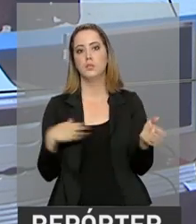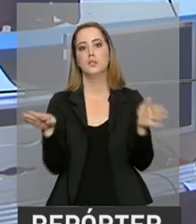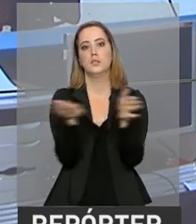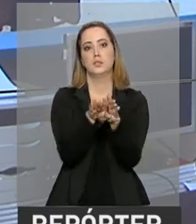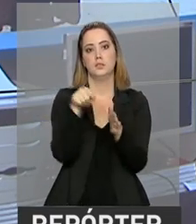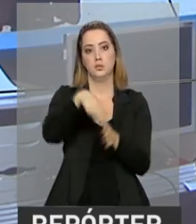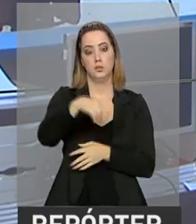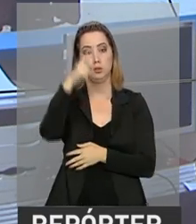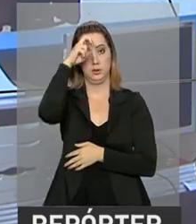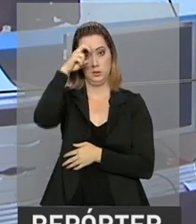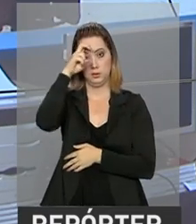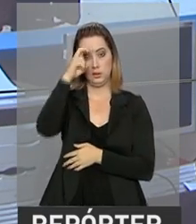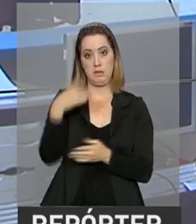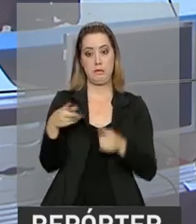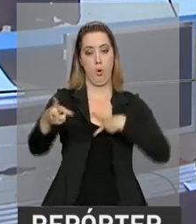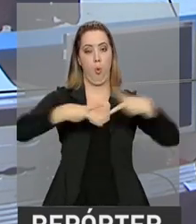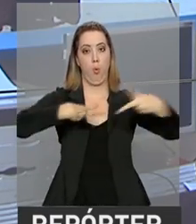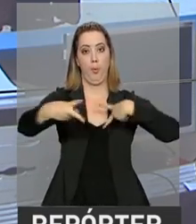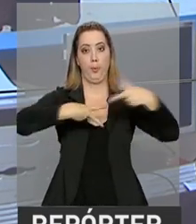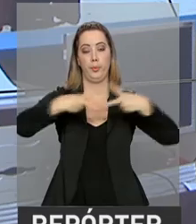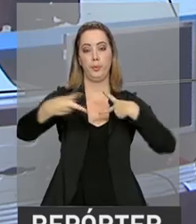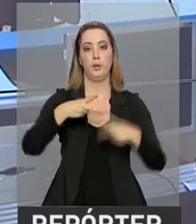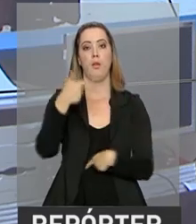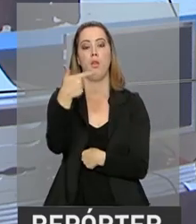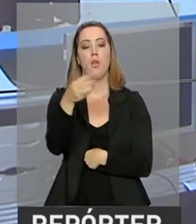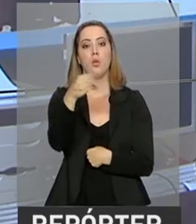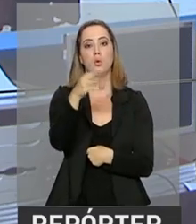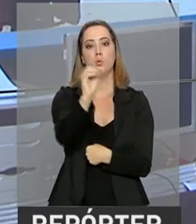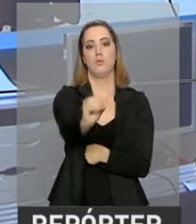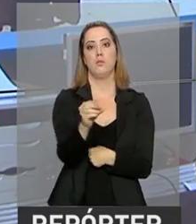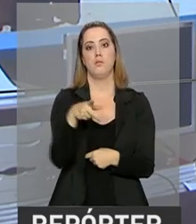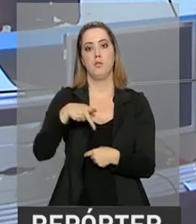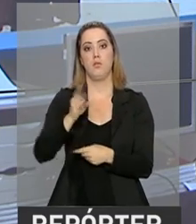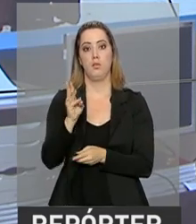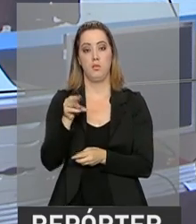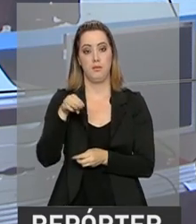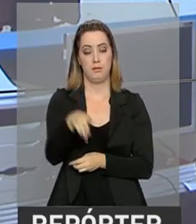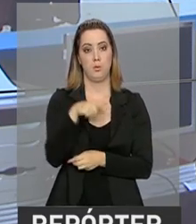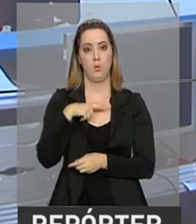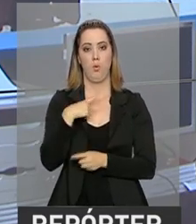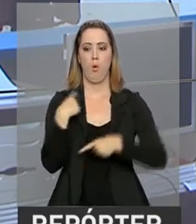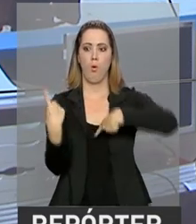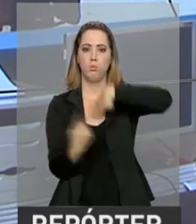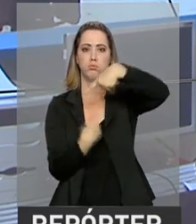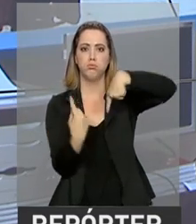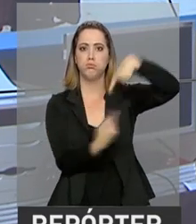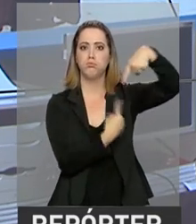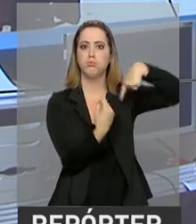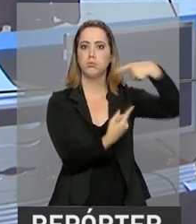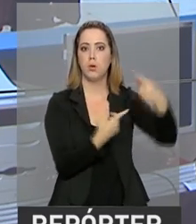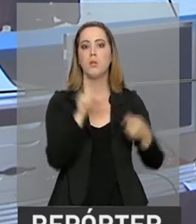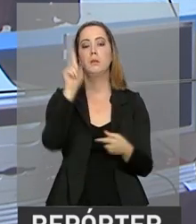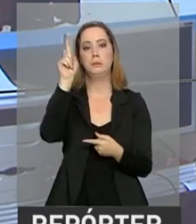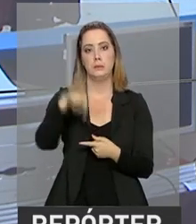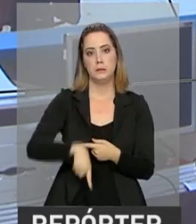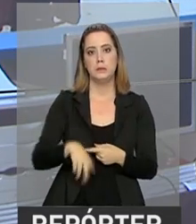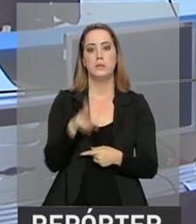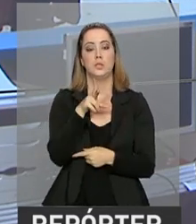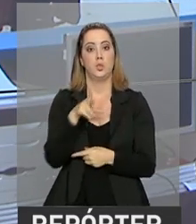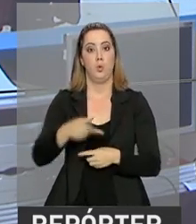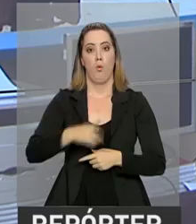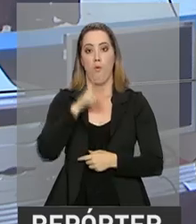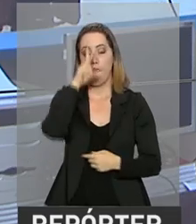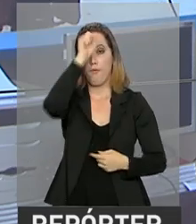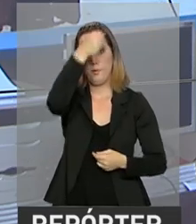quinta-feira com ventos de até 230 km/h o furacão Matthew é considerado o mais